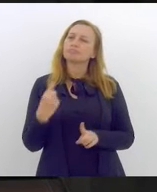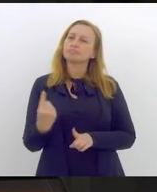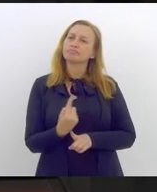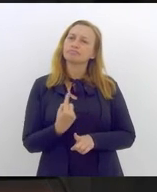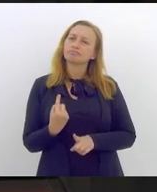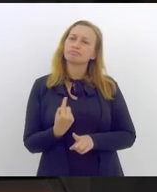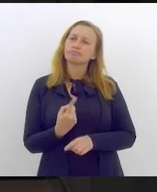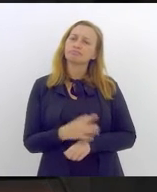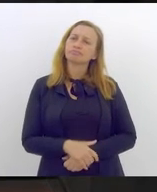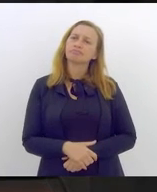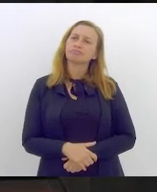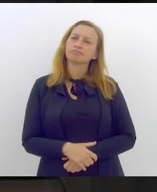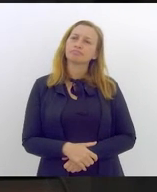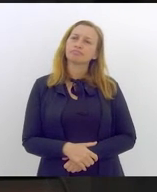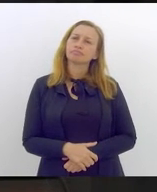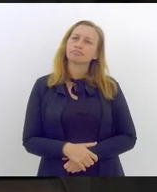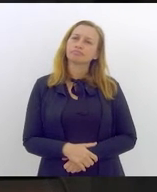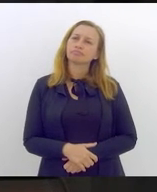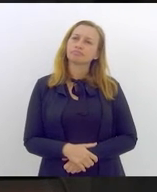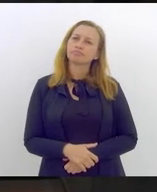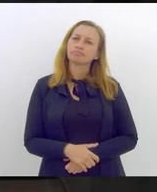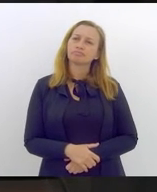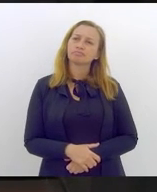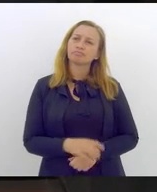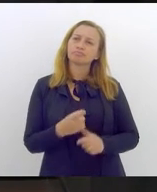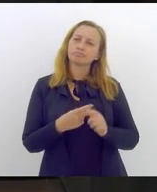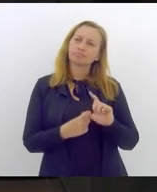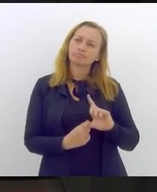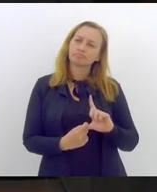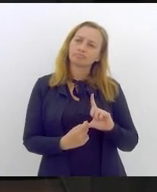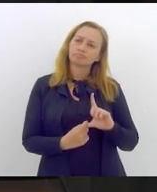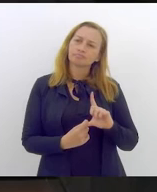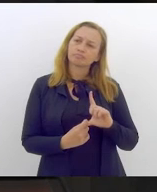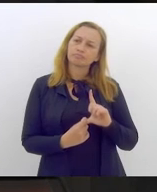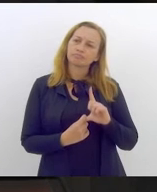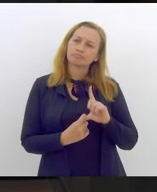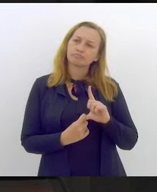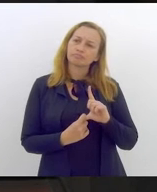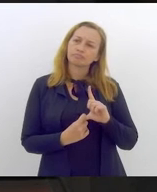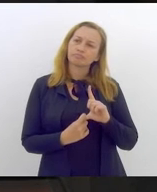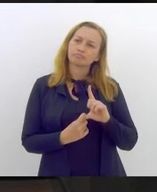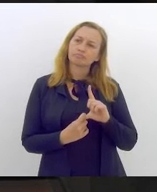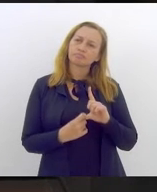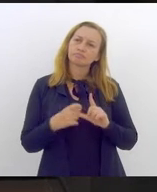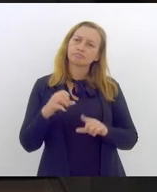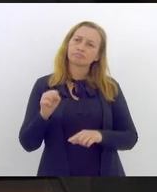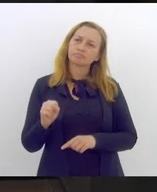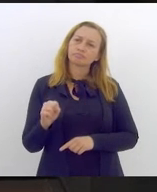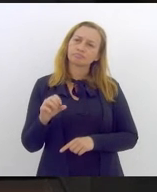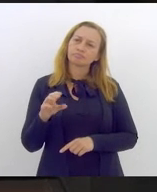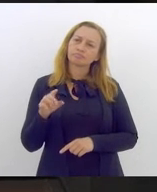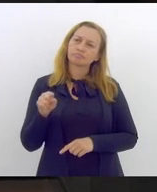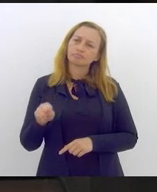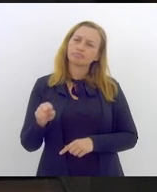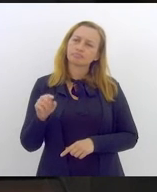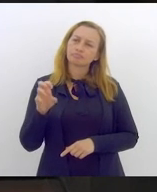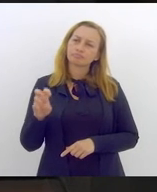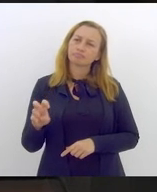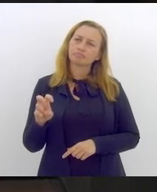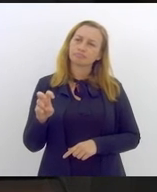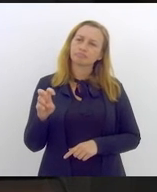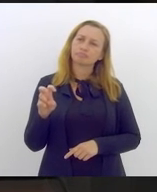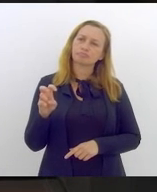ainda pendurado com uma dívida de 8.5